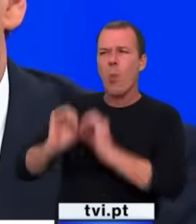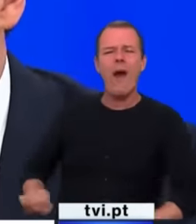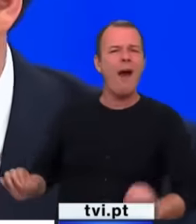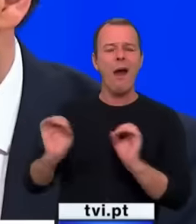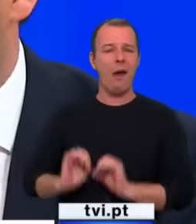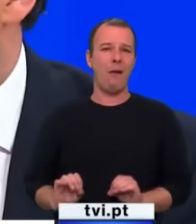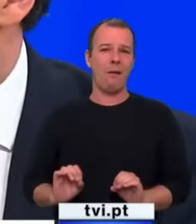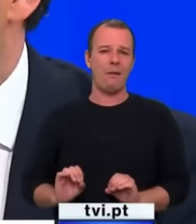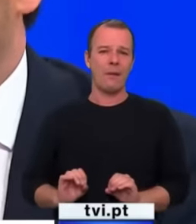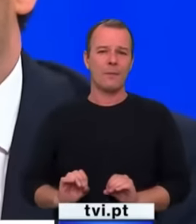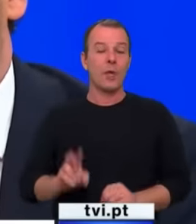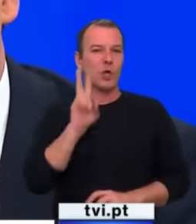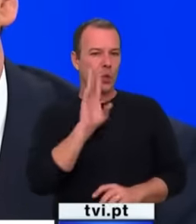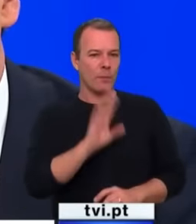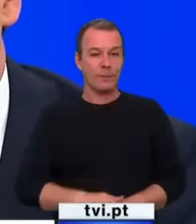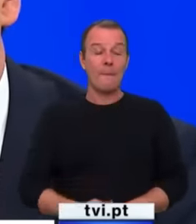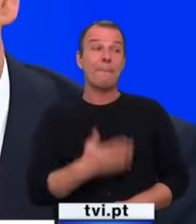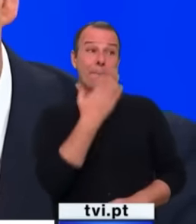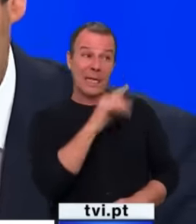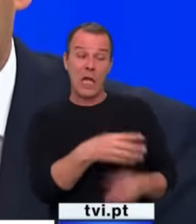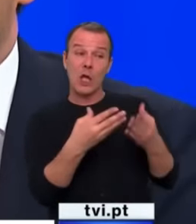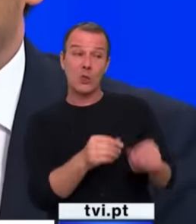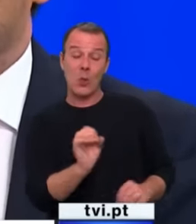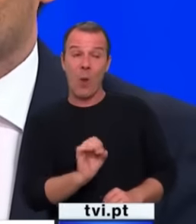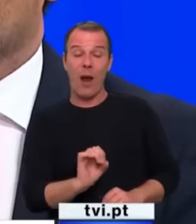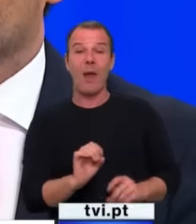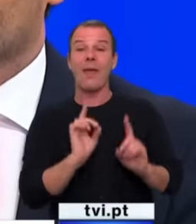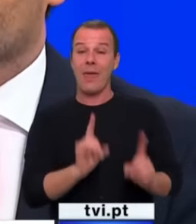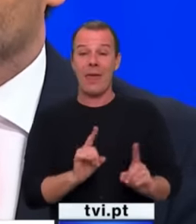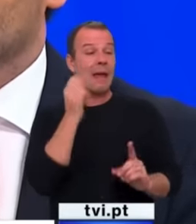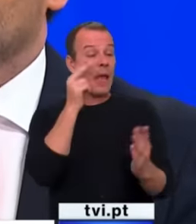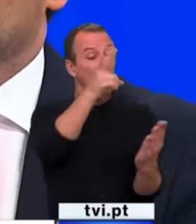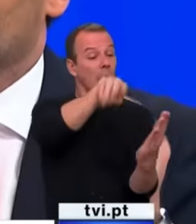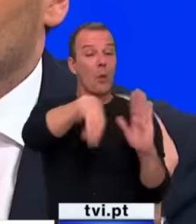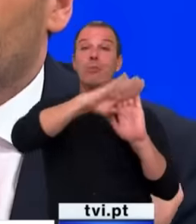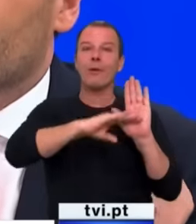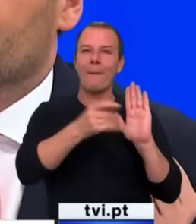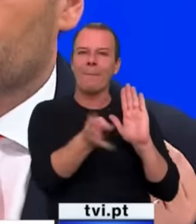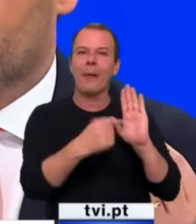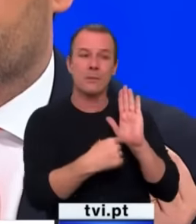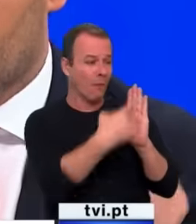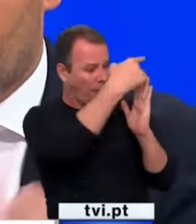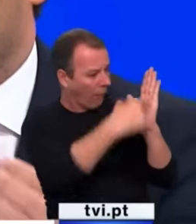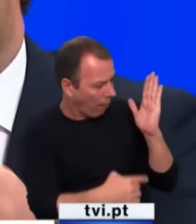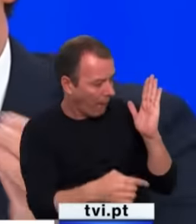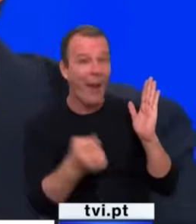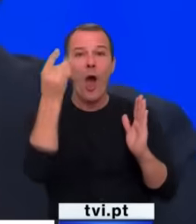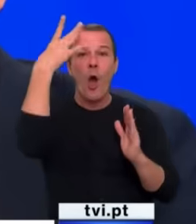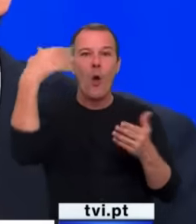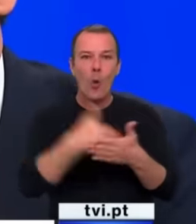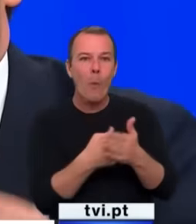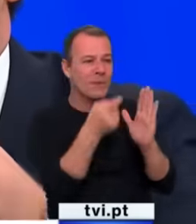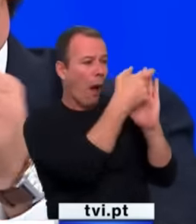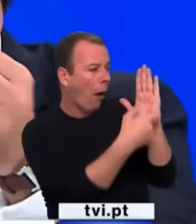tem conversa, não tem solução. Deixa-me só dizer, é muito rápido. Quem parece que não tem solução é quem olha para o programa do PS e não vê uma palavra sobre corrupção ou vê